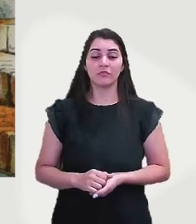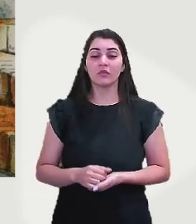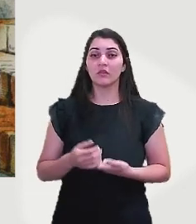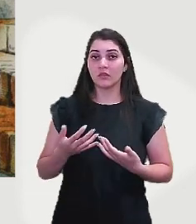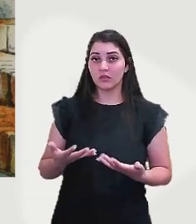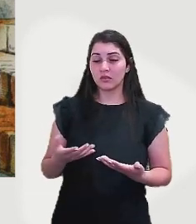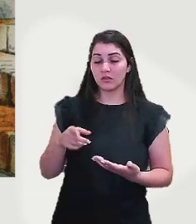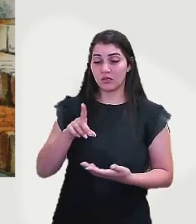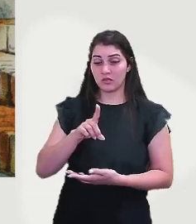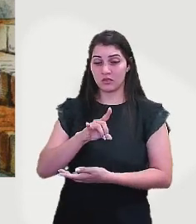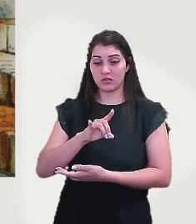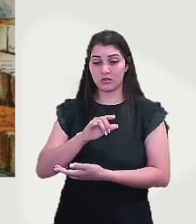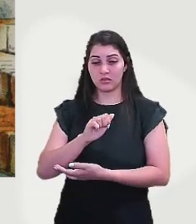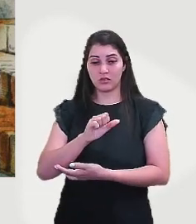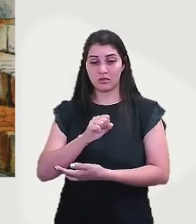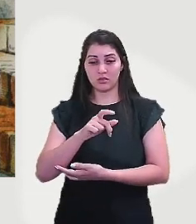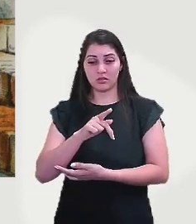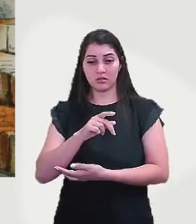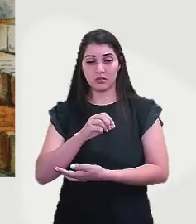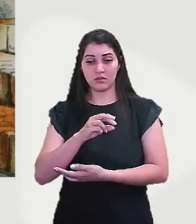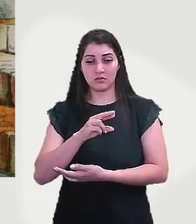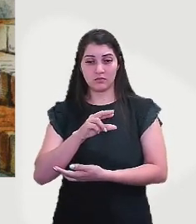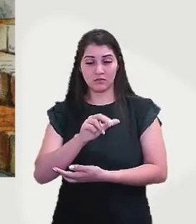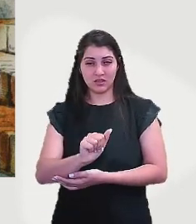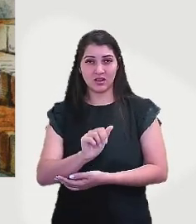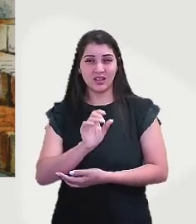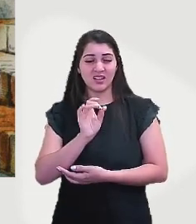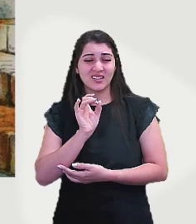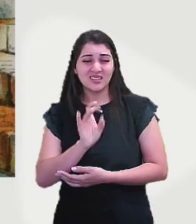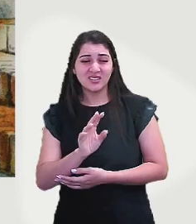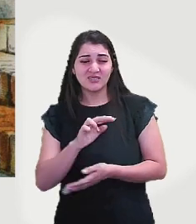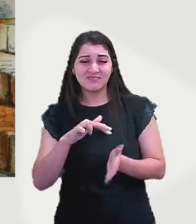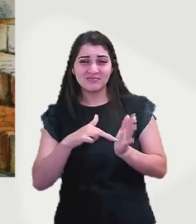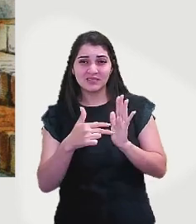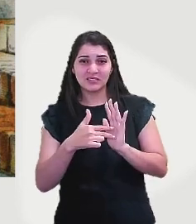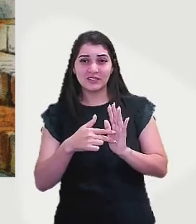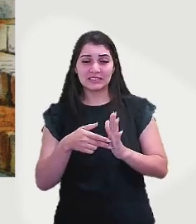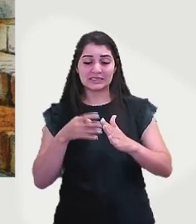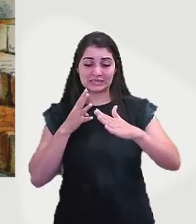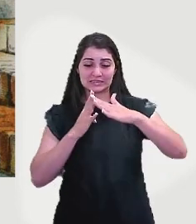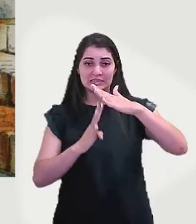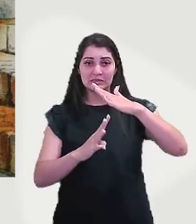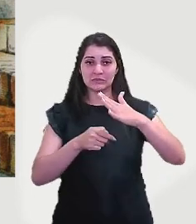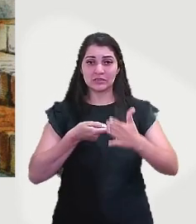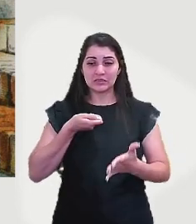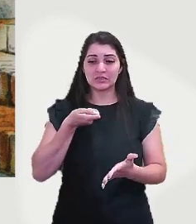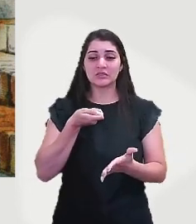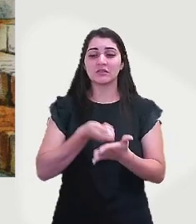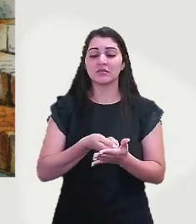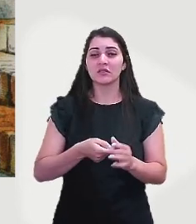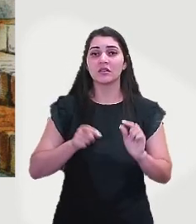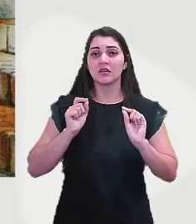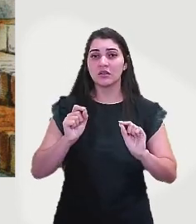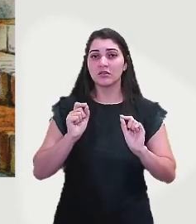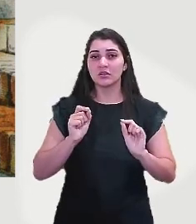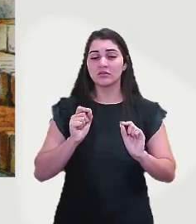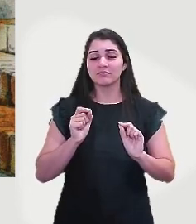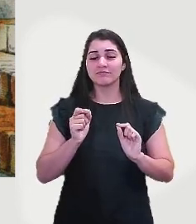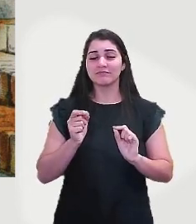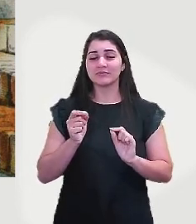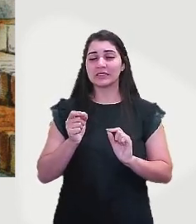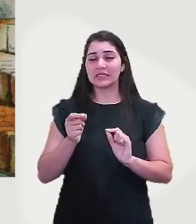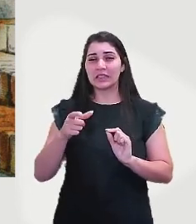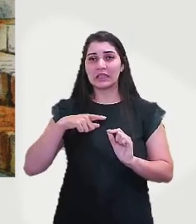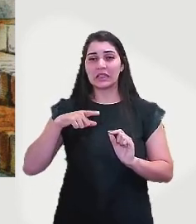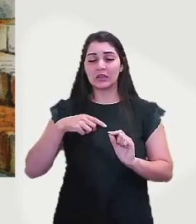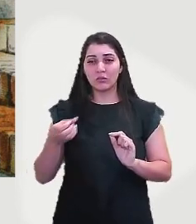Assim, a diáspora não é apenas sinônimo da imigração à força, mas também uma redefinição identitária,